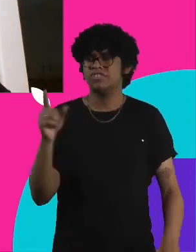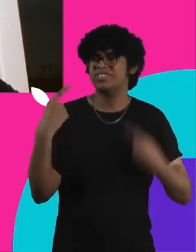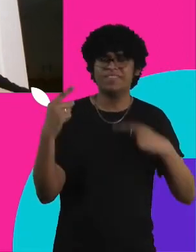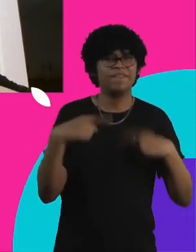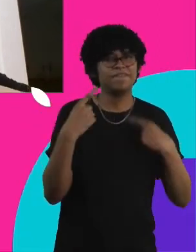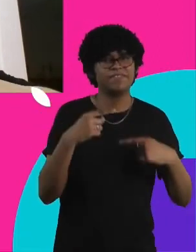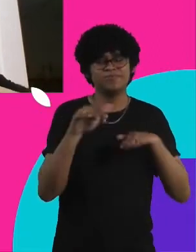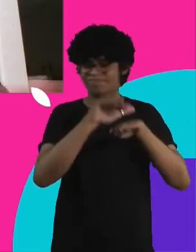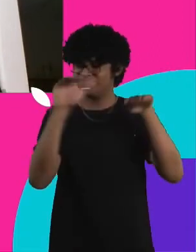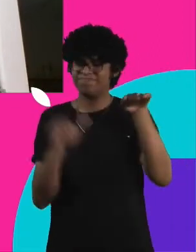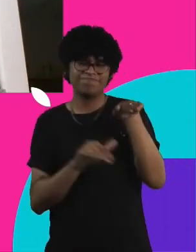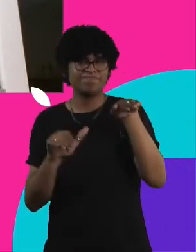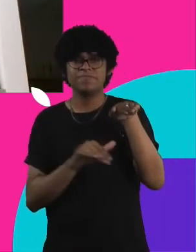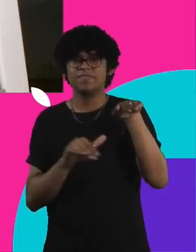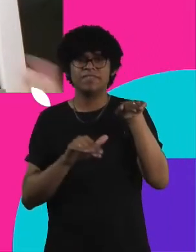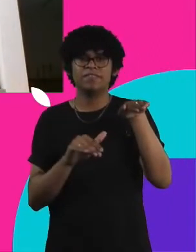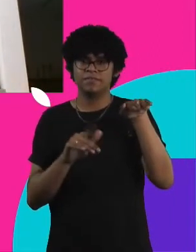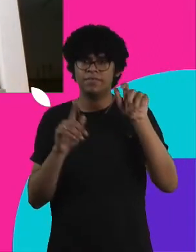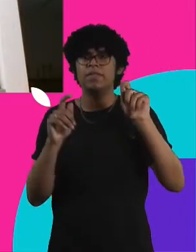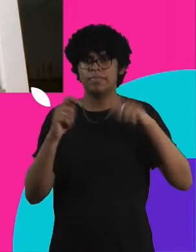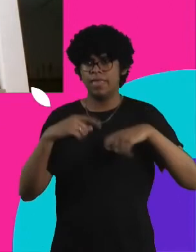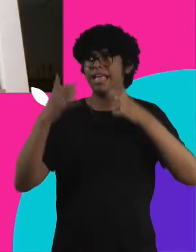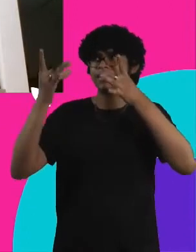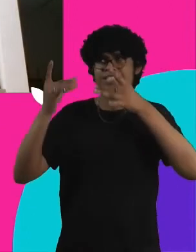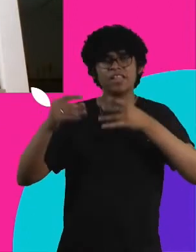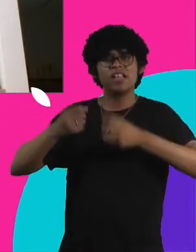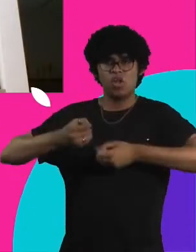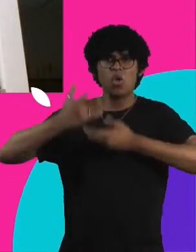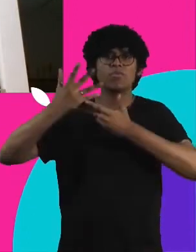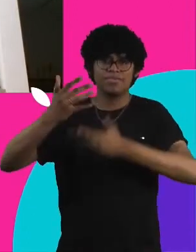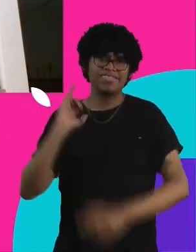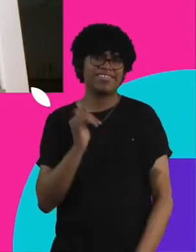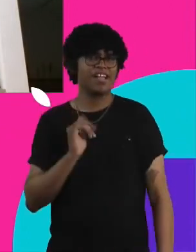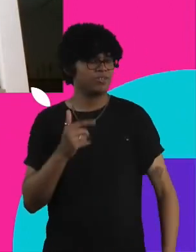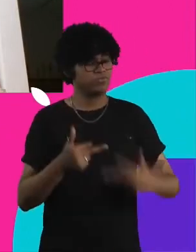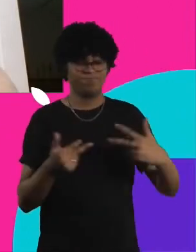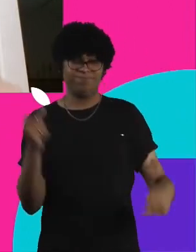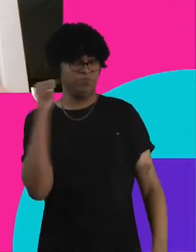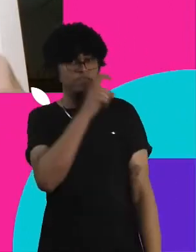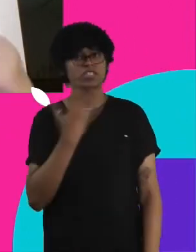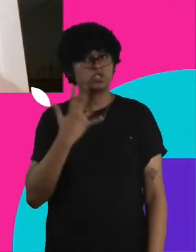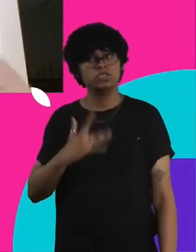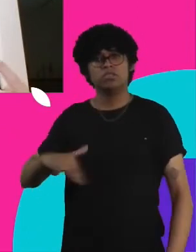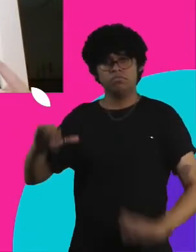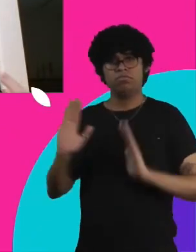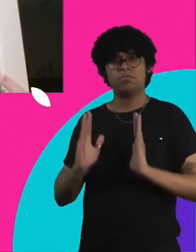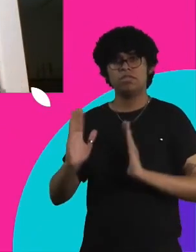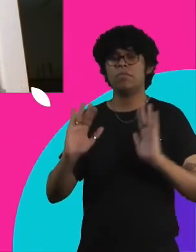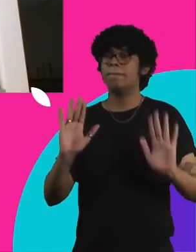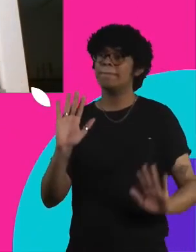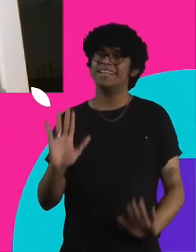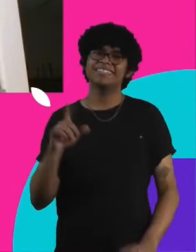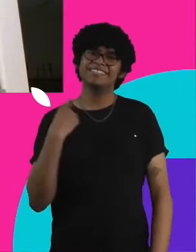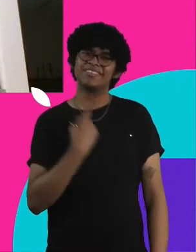desigualdade. Também dá para escrever várias coisas muito difíceis que eu tive que passar na infância. Mas a gente estava muito feliz porque